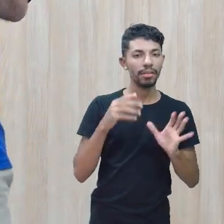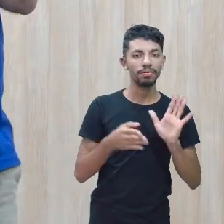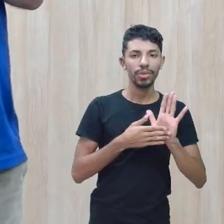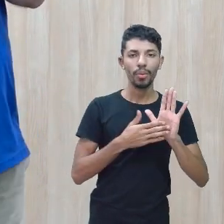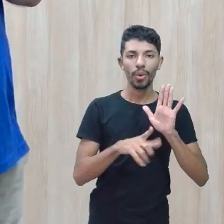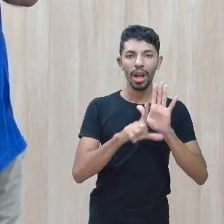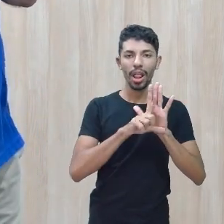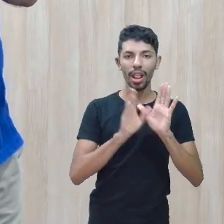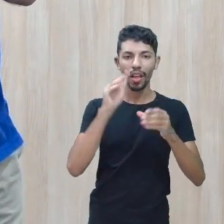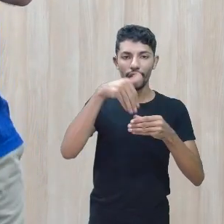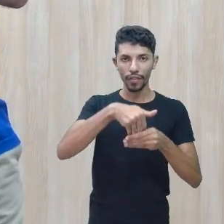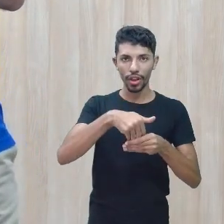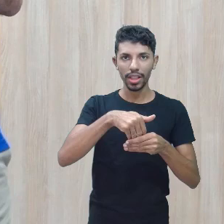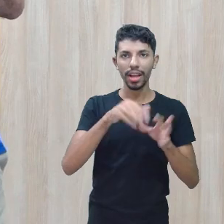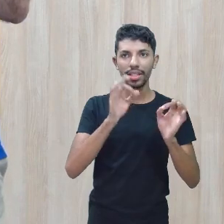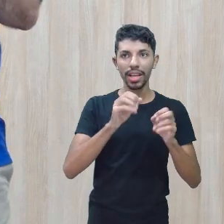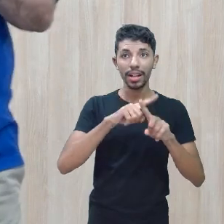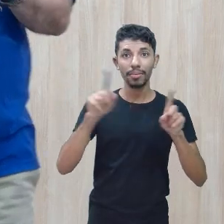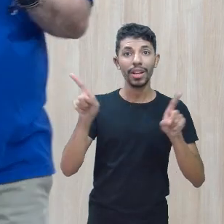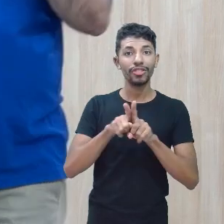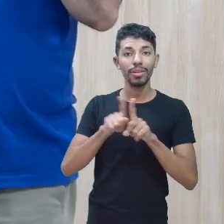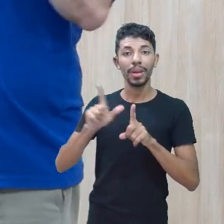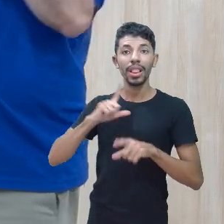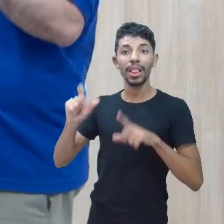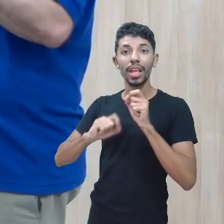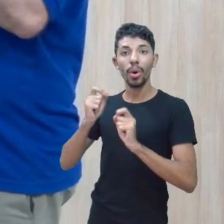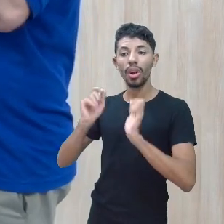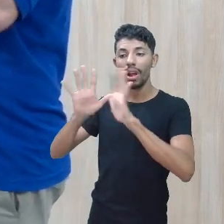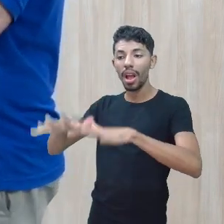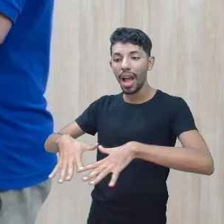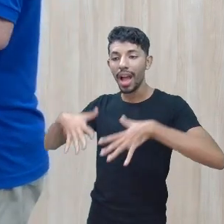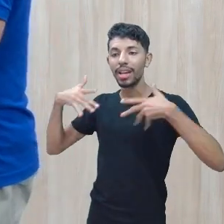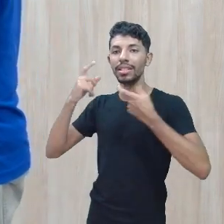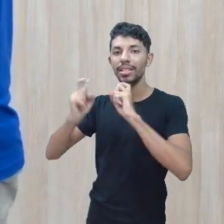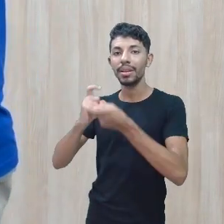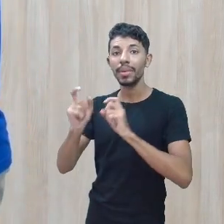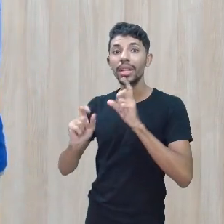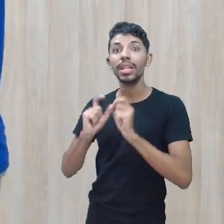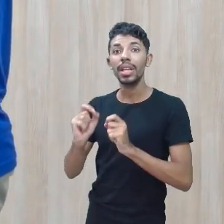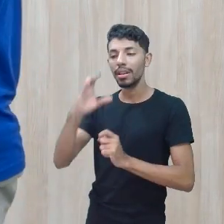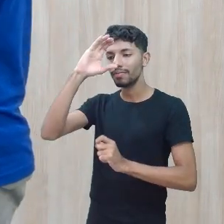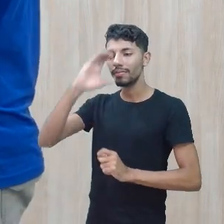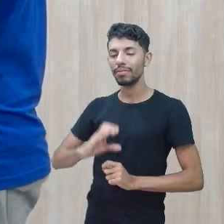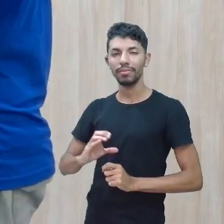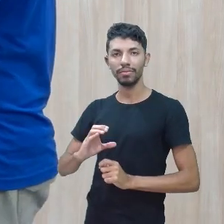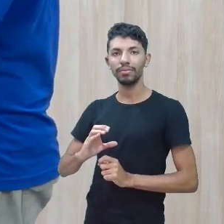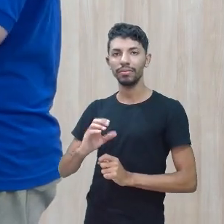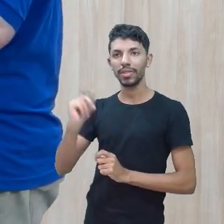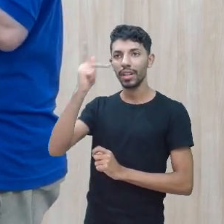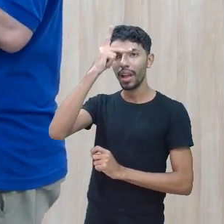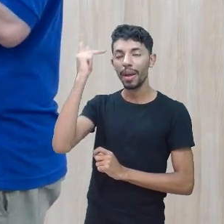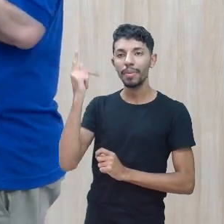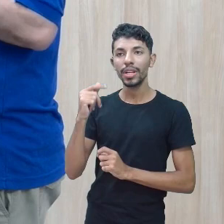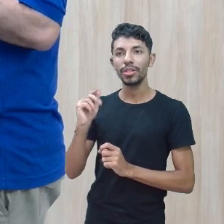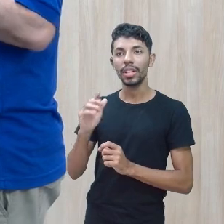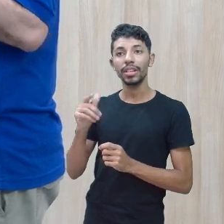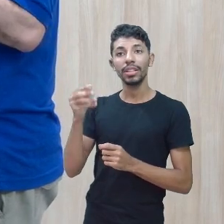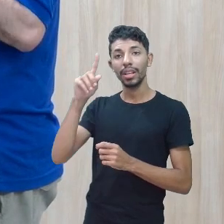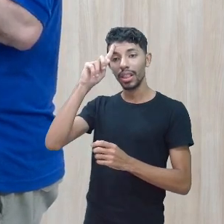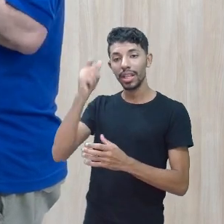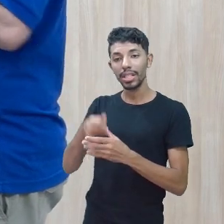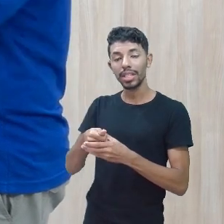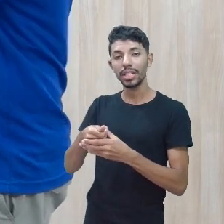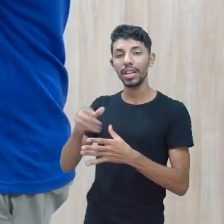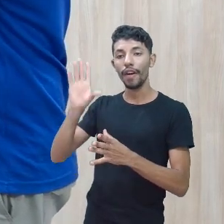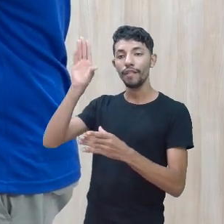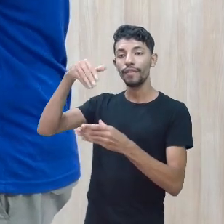mas existia essa assembleia de cidadãos, né, que votavam as leis criadas pelo Senado.